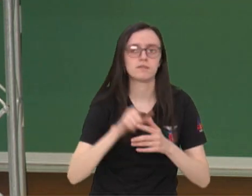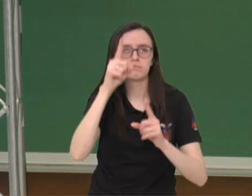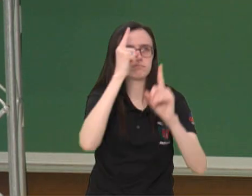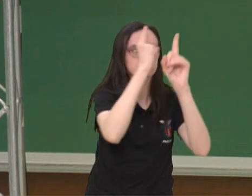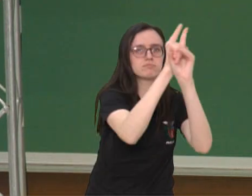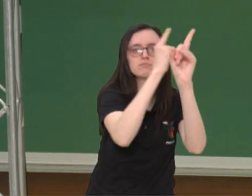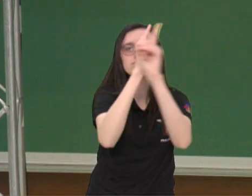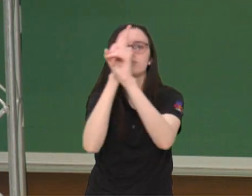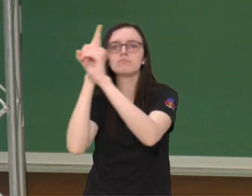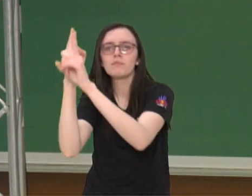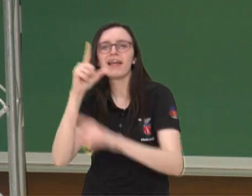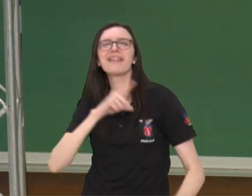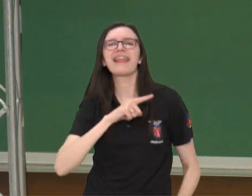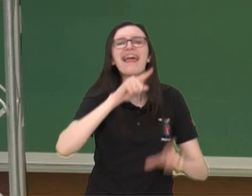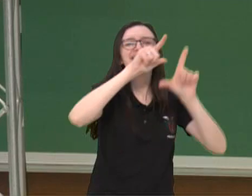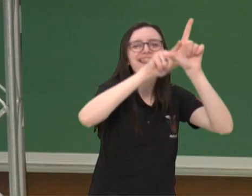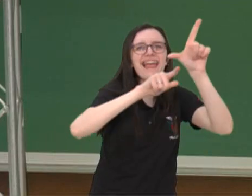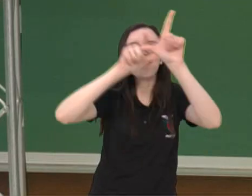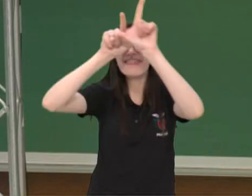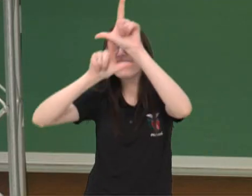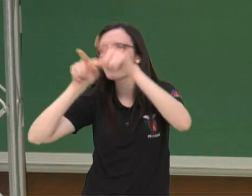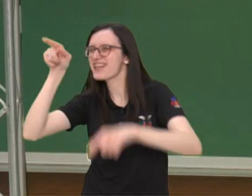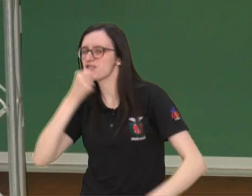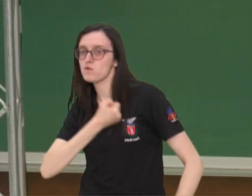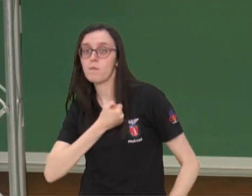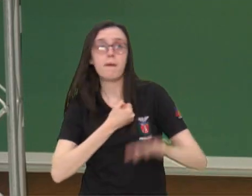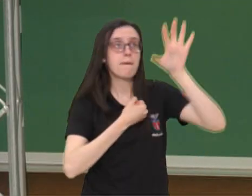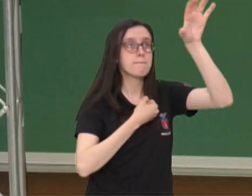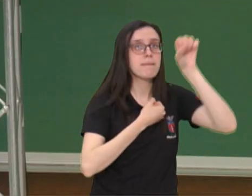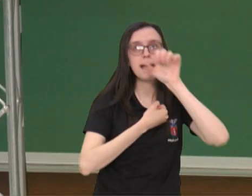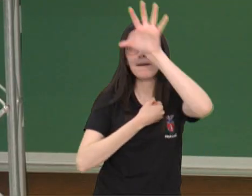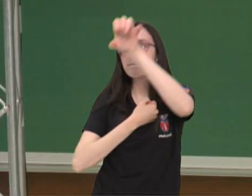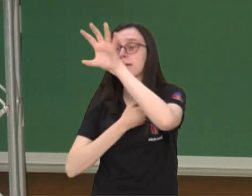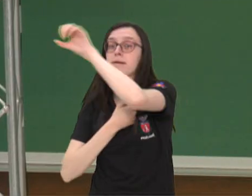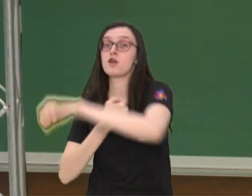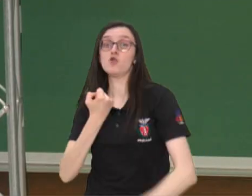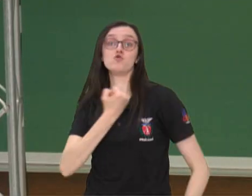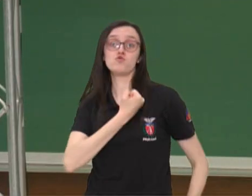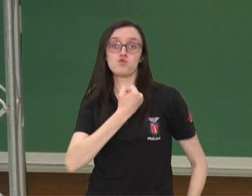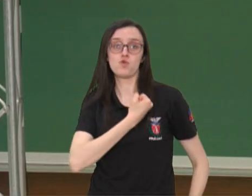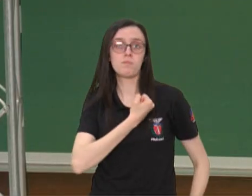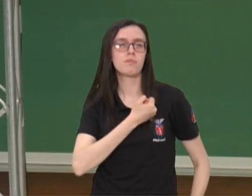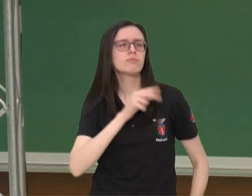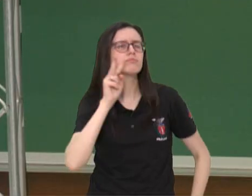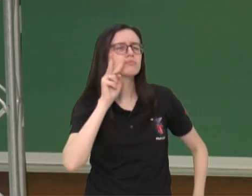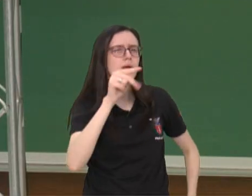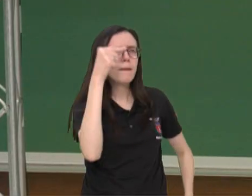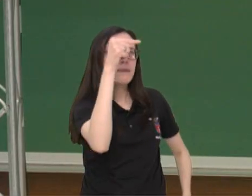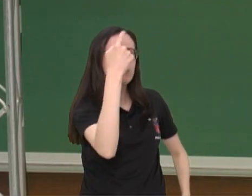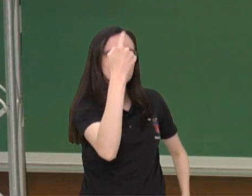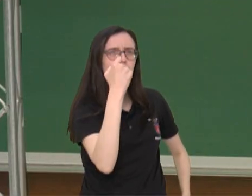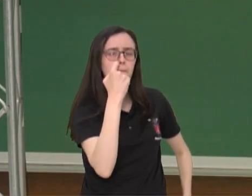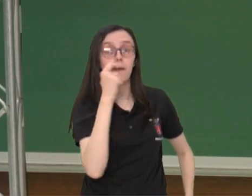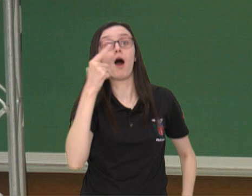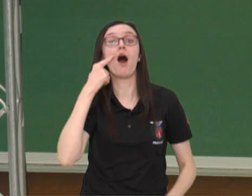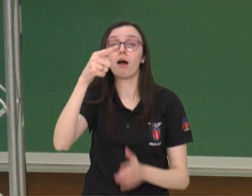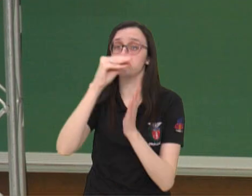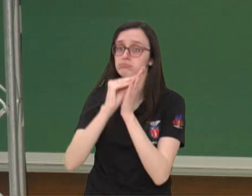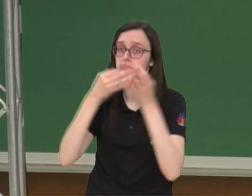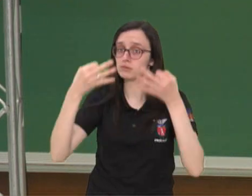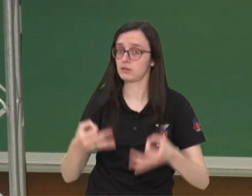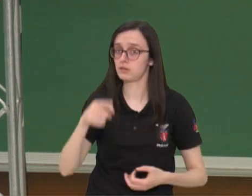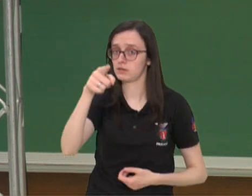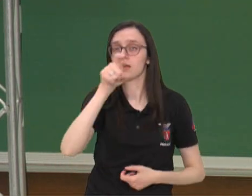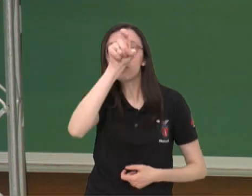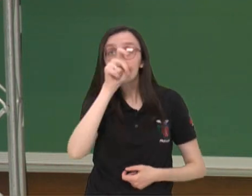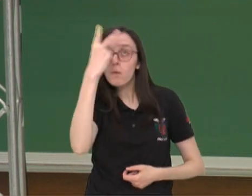os coeficientes, né? Pega a função igual a 0, identifica os coeficientes. Menos 1 é o valor de A, confere aí se